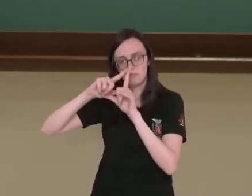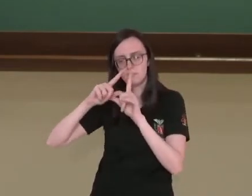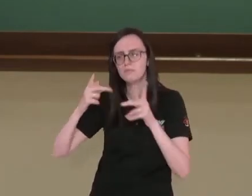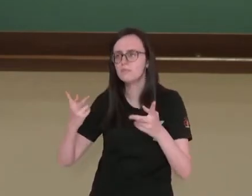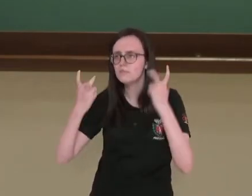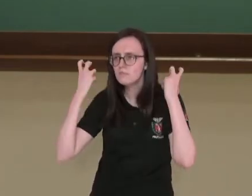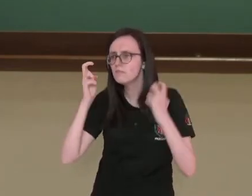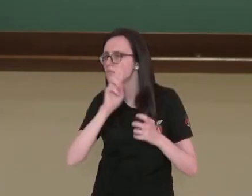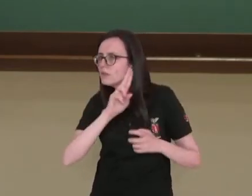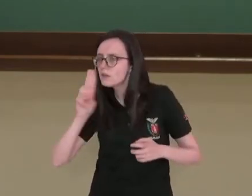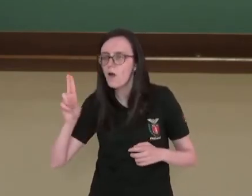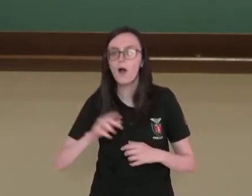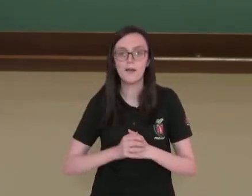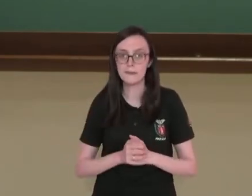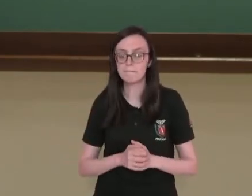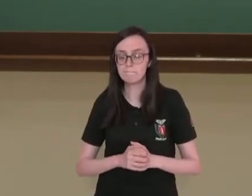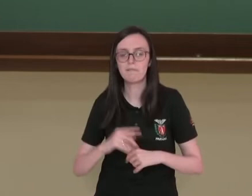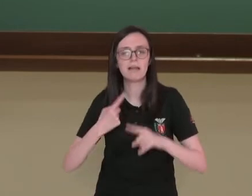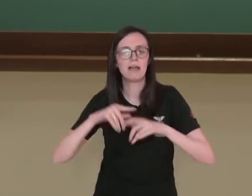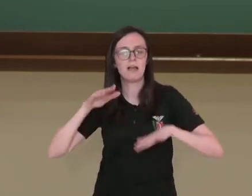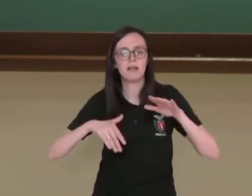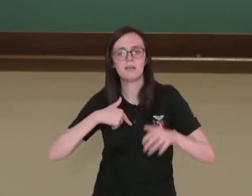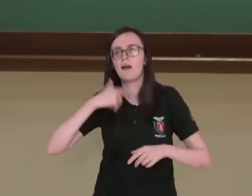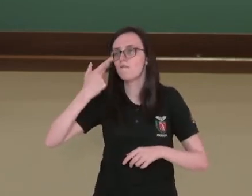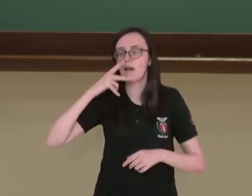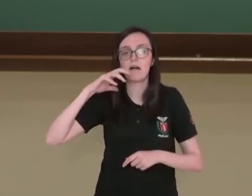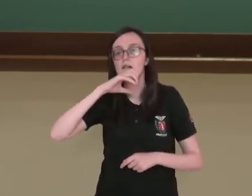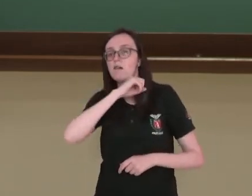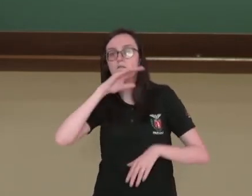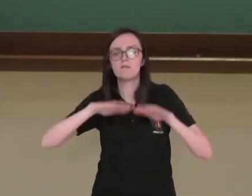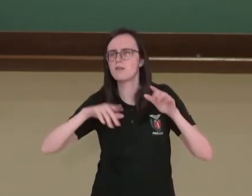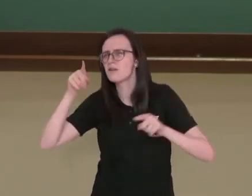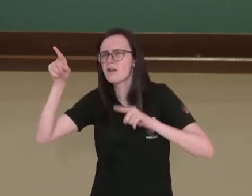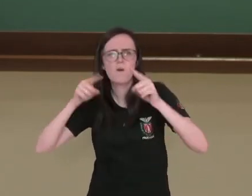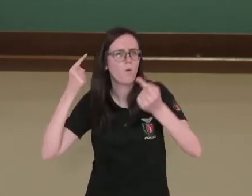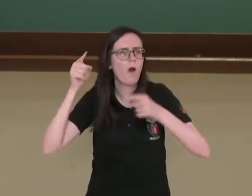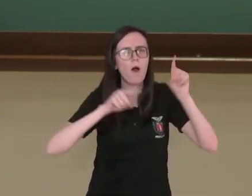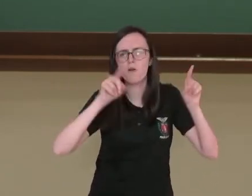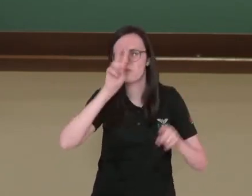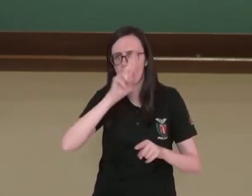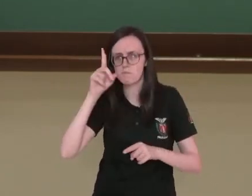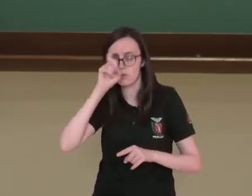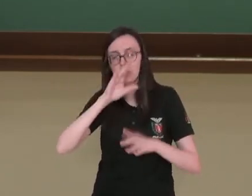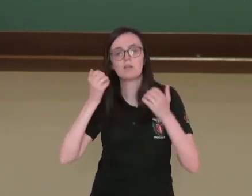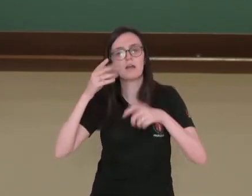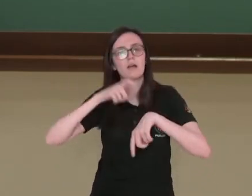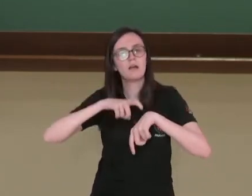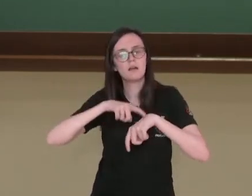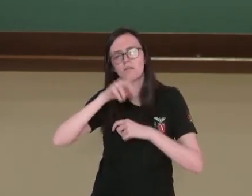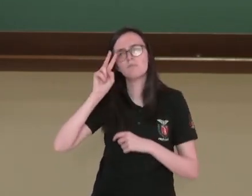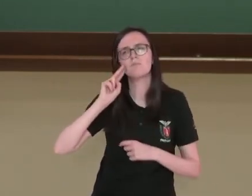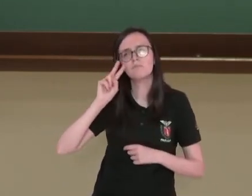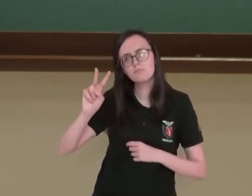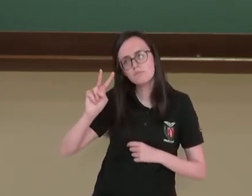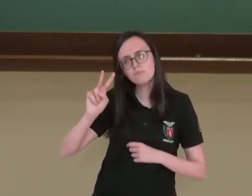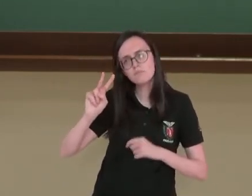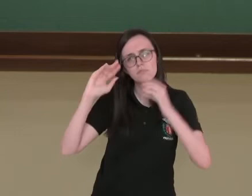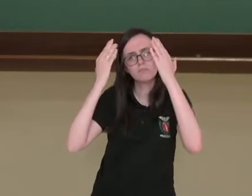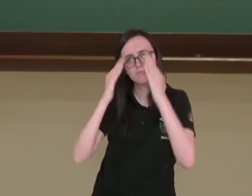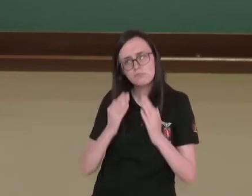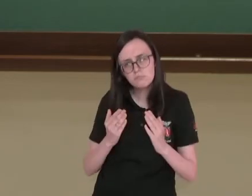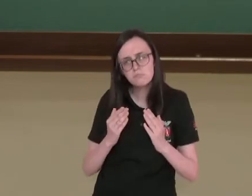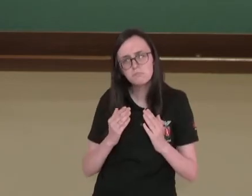ver o nome deles, tá? Porque às vezes a professora falando meio rápido, assim, ai meu Deus, quanto nome diferente. Então, eu vou dar um tempinho para você olhar, analisar